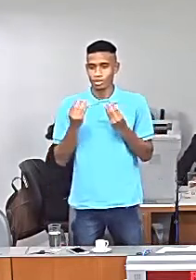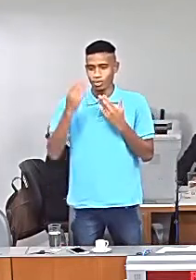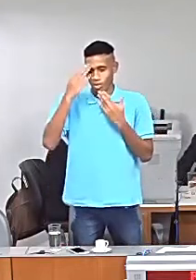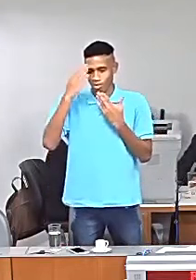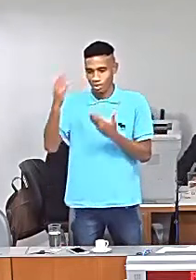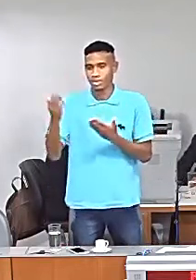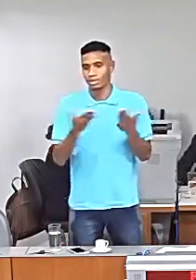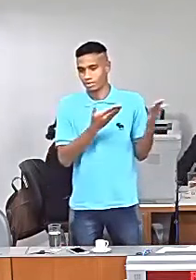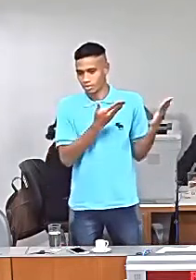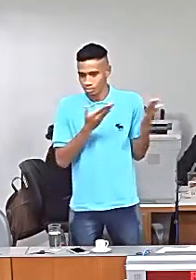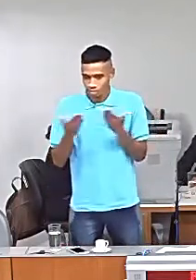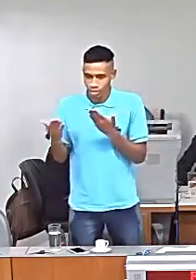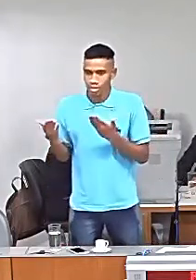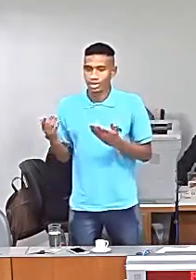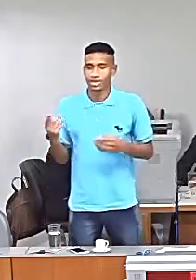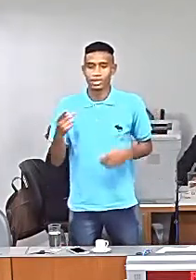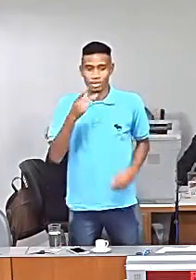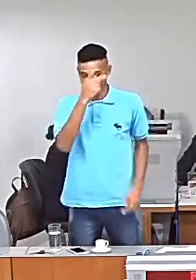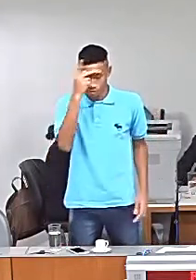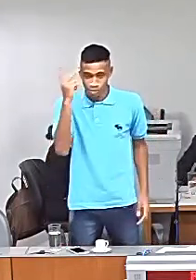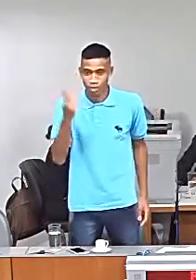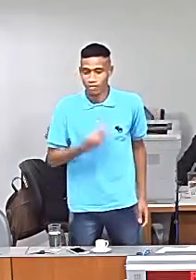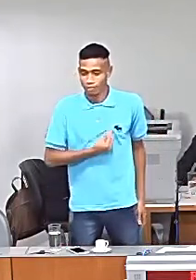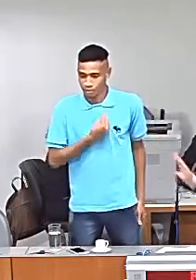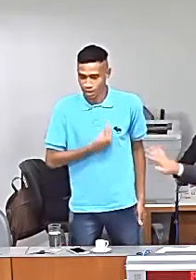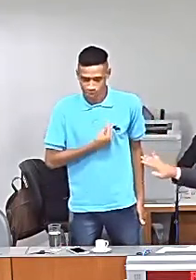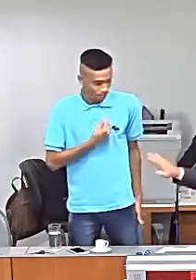Quem vai pegar o microfone para fazer a tradução, por favor?